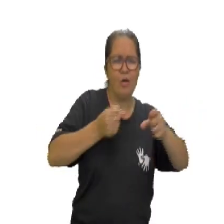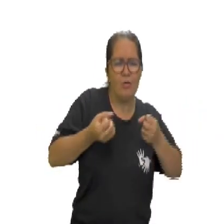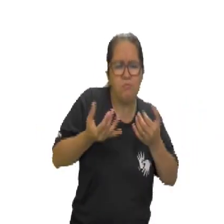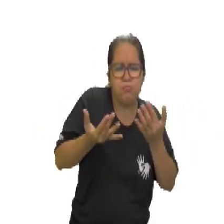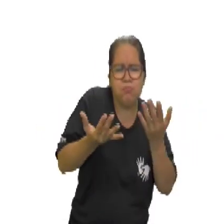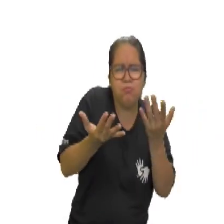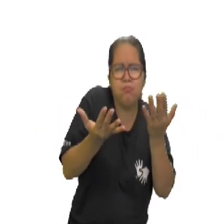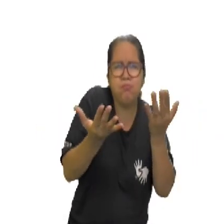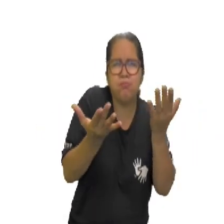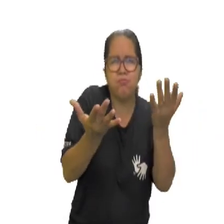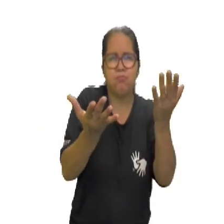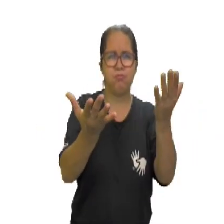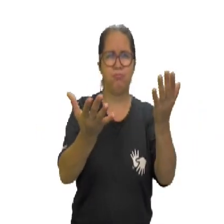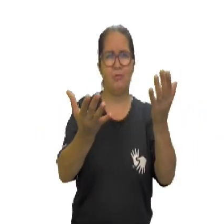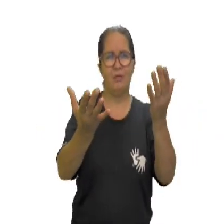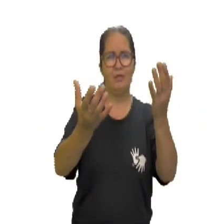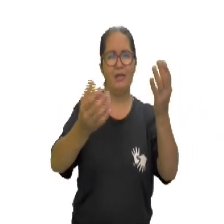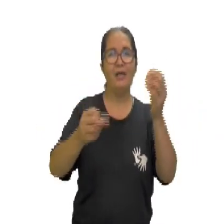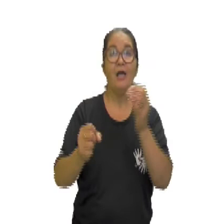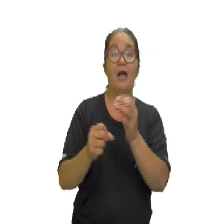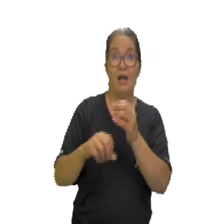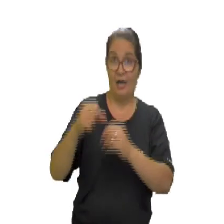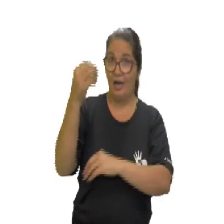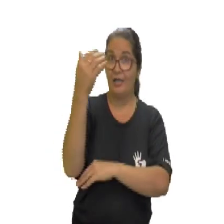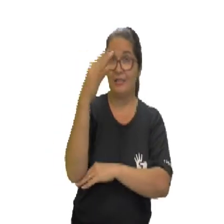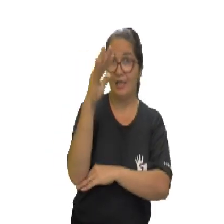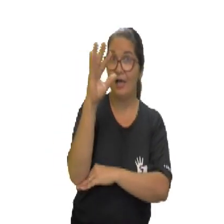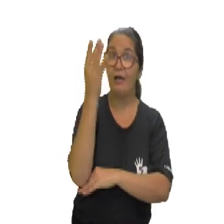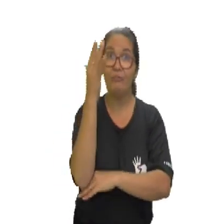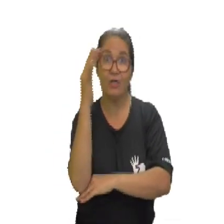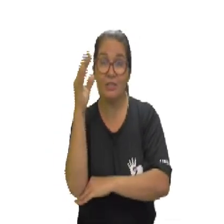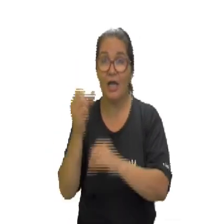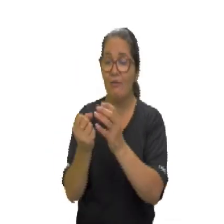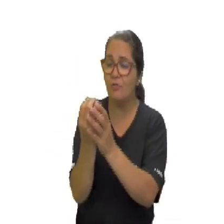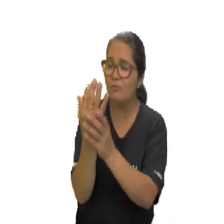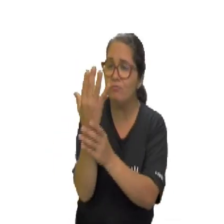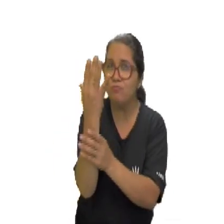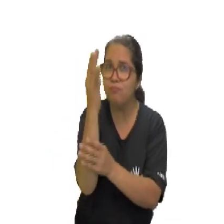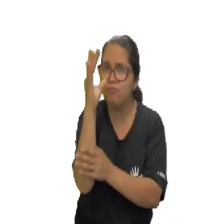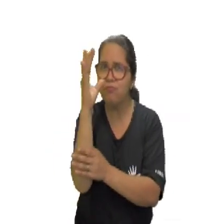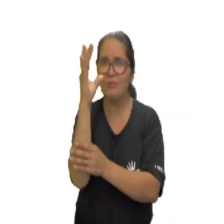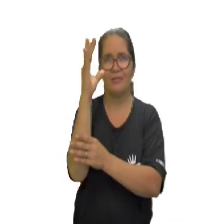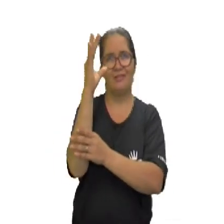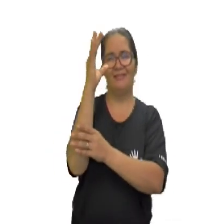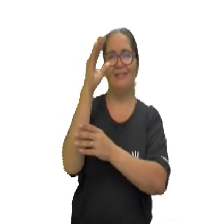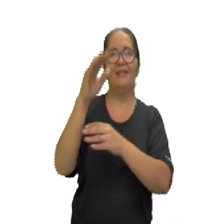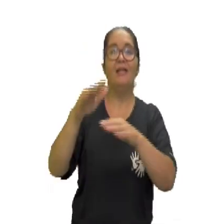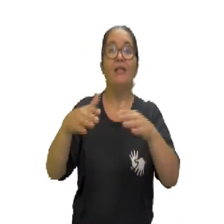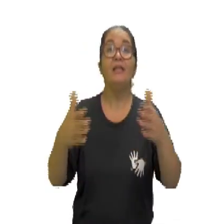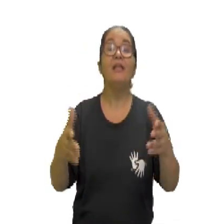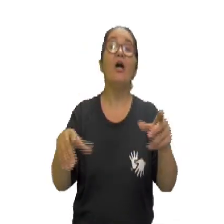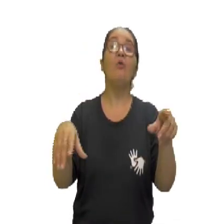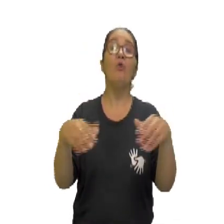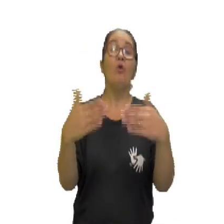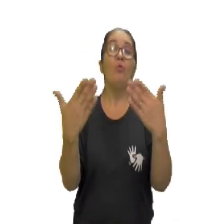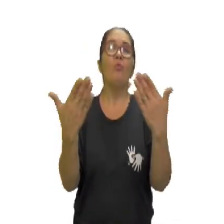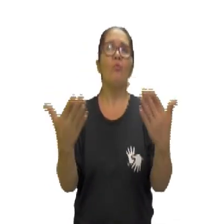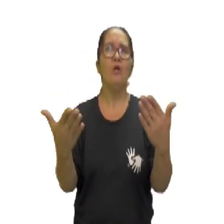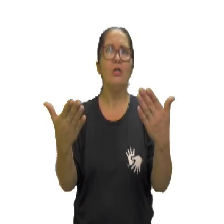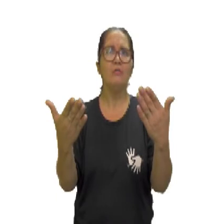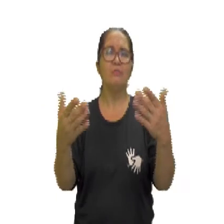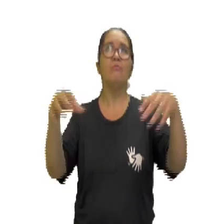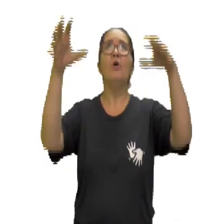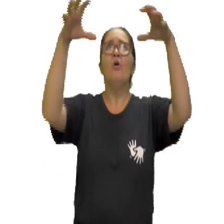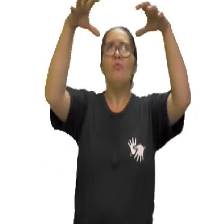que acontece? Com essa subida do rio, o rio encheu com muita chuva, isso inunda toda aquela região. Inundar